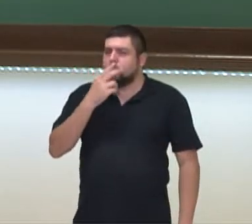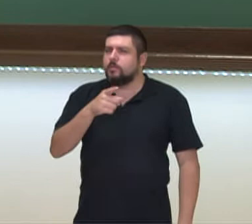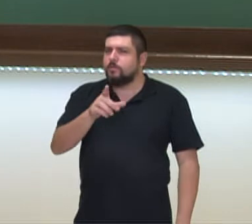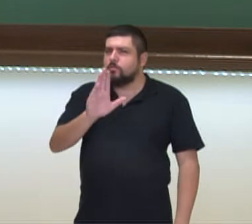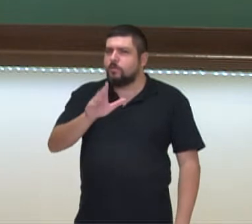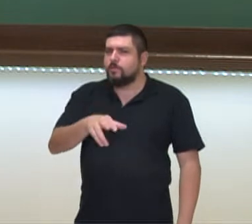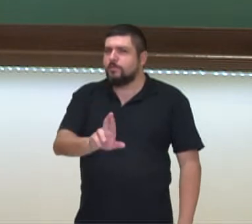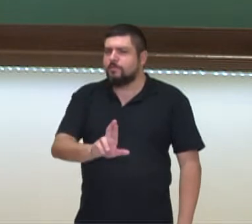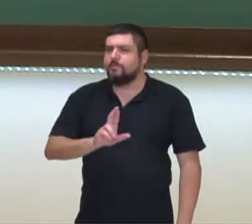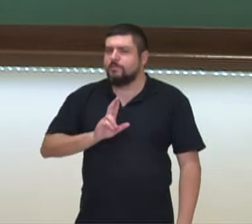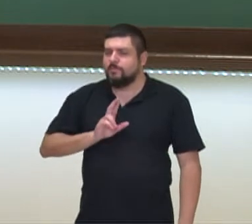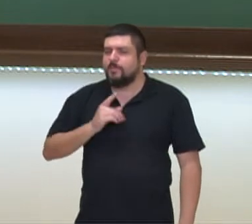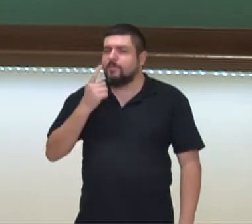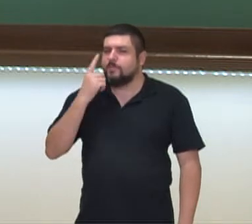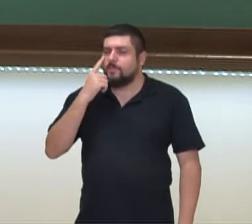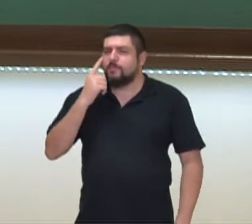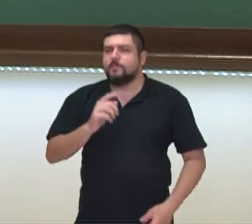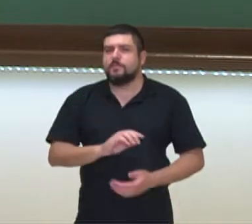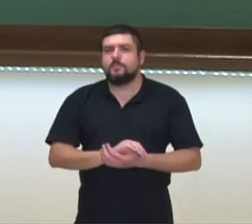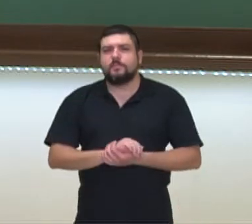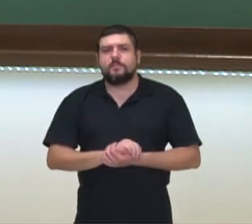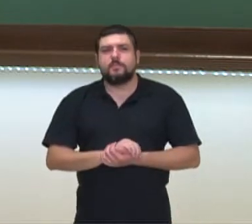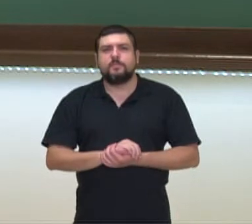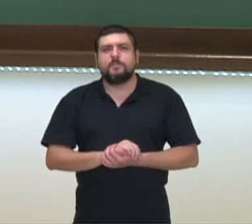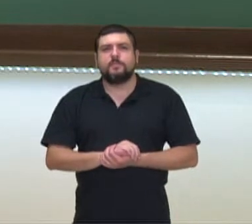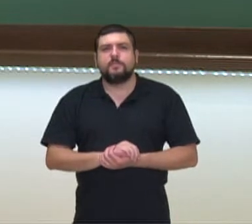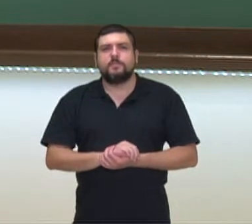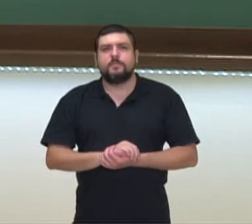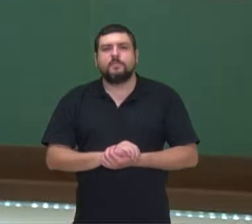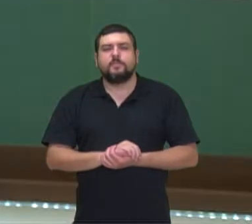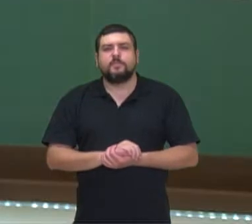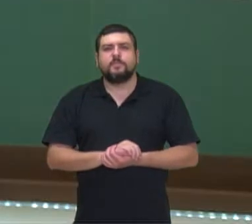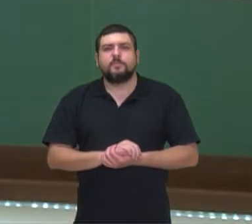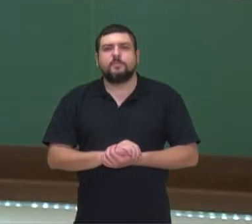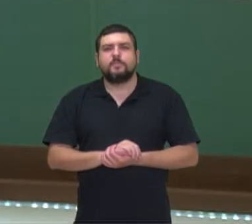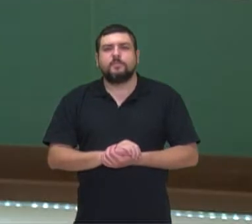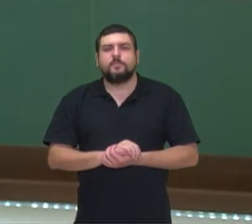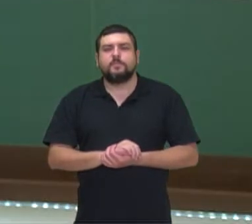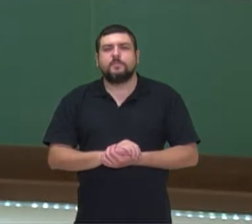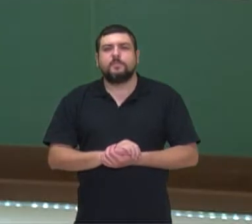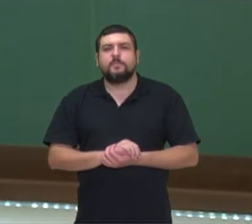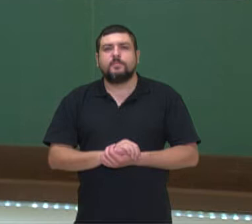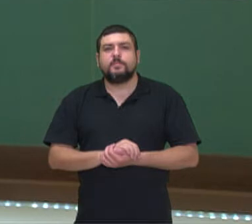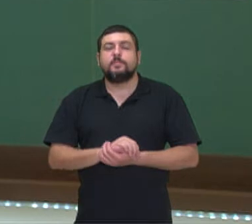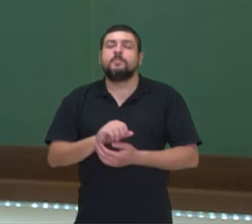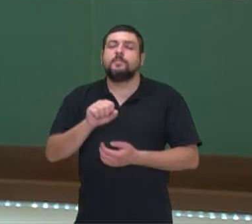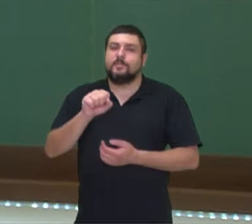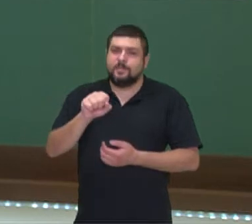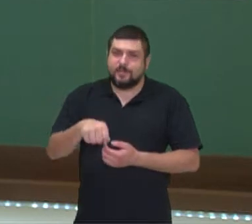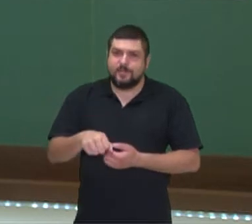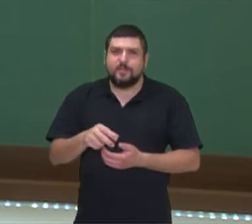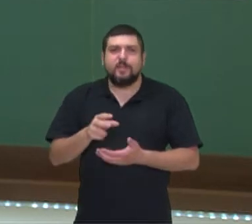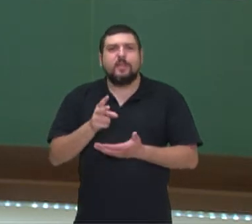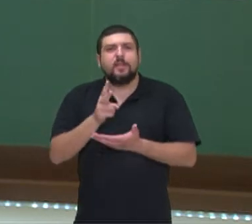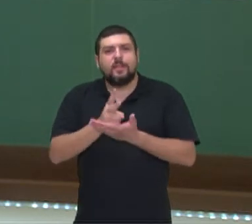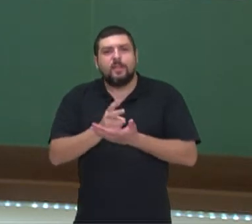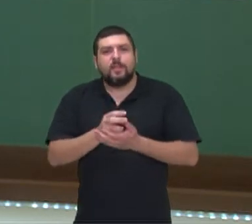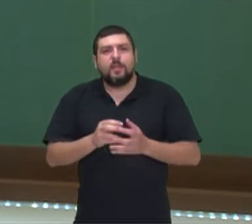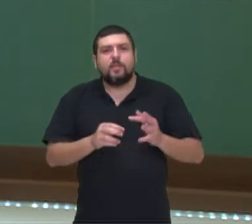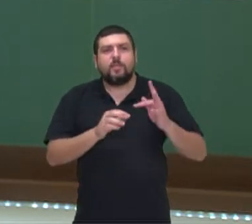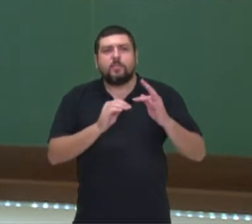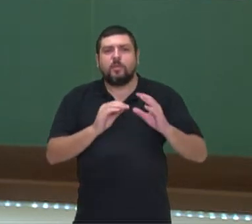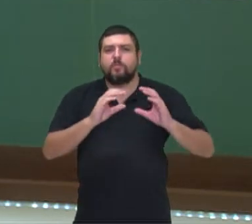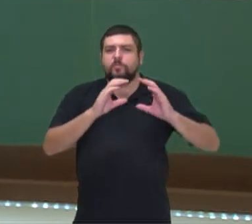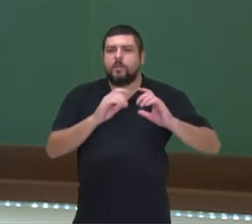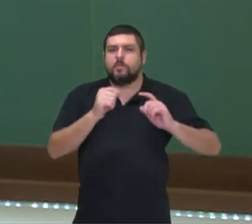hein? Então, vamos verificar isso. Olha só. Isso mesmo, sempre será uma reta. Por quê?